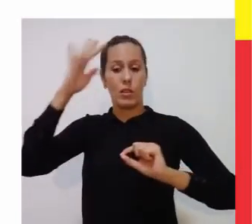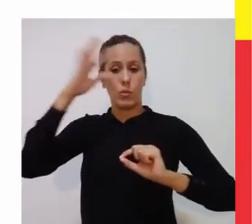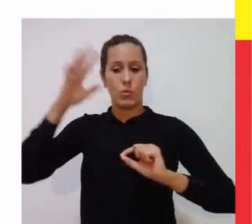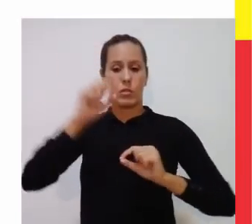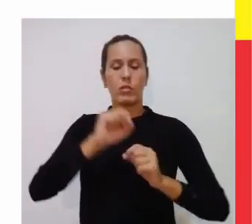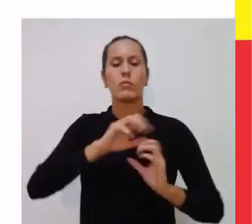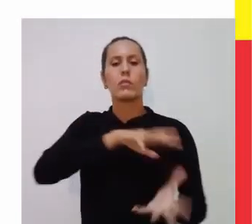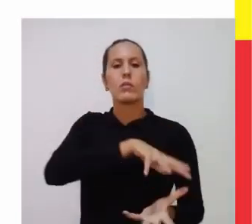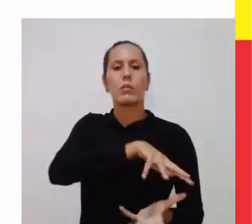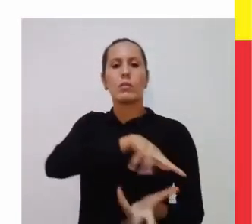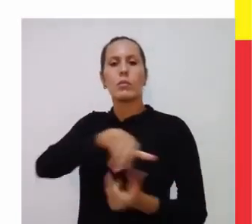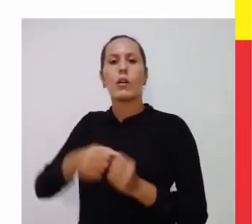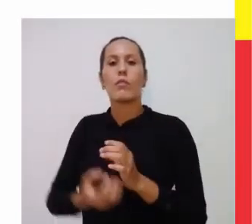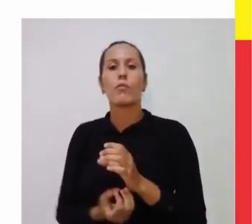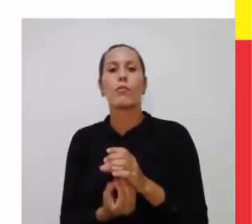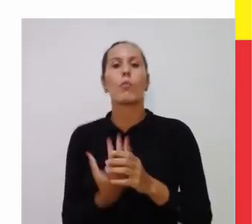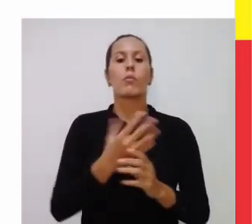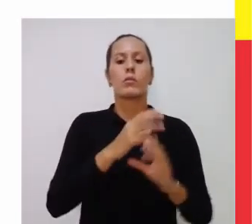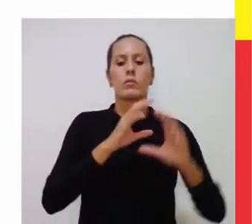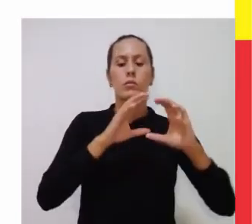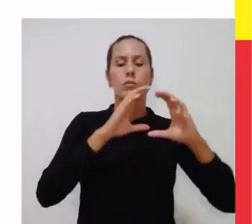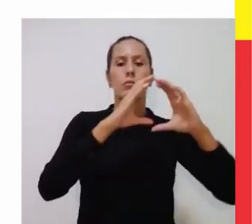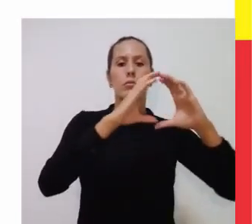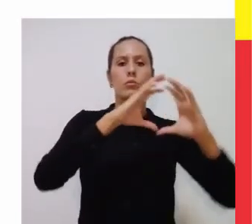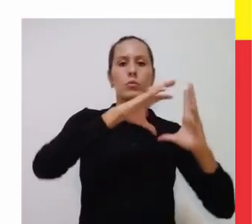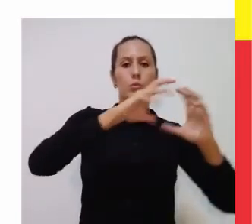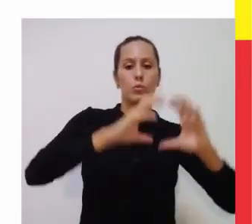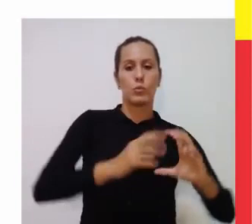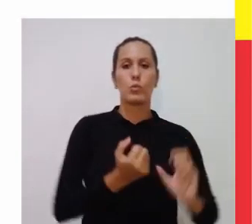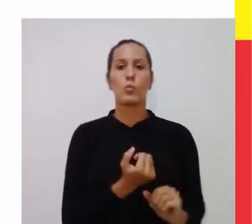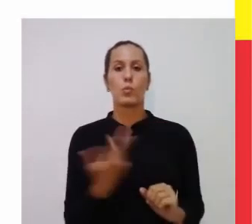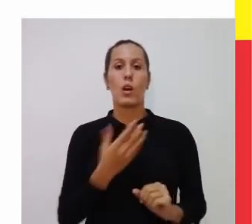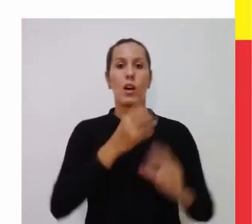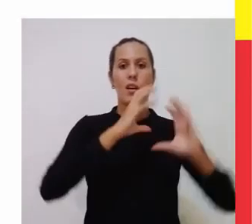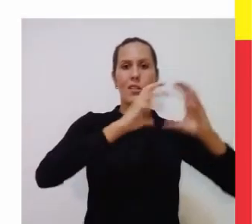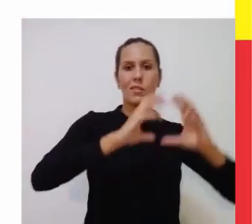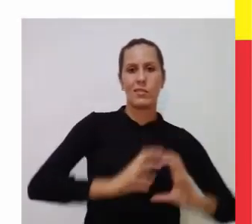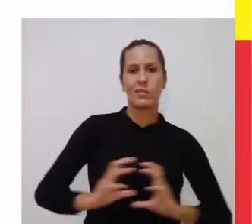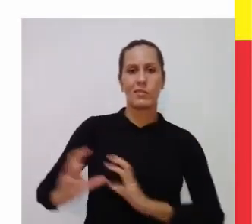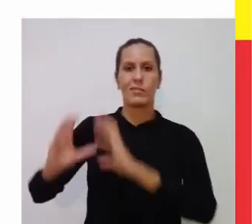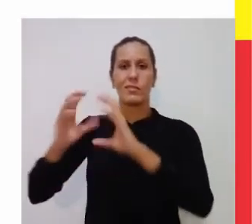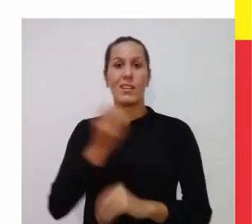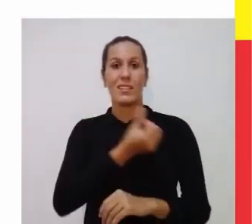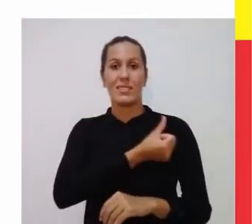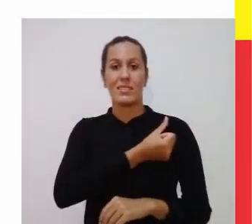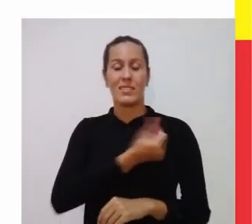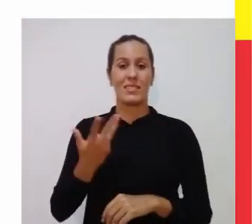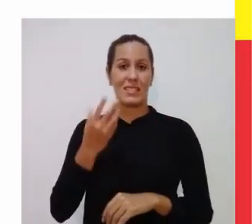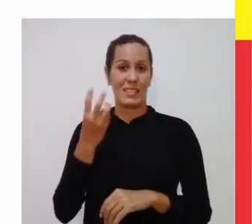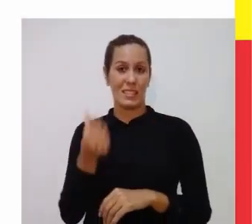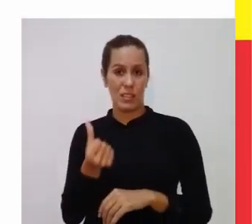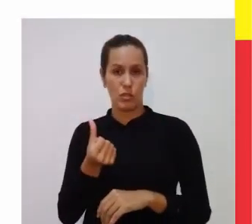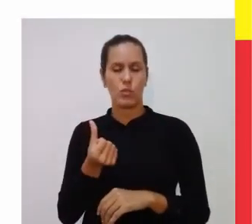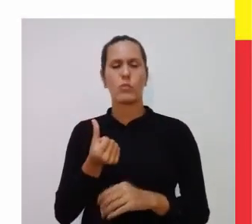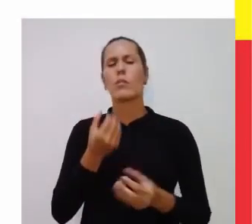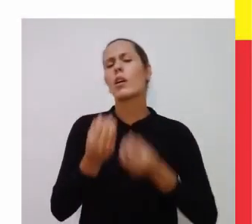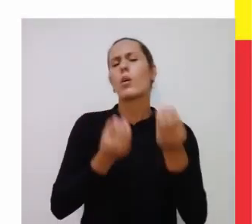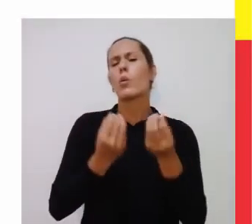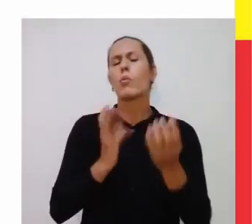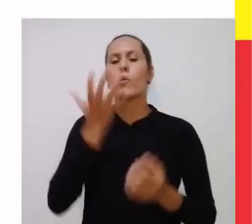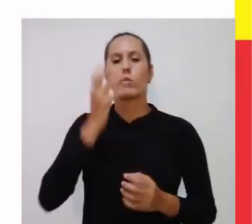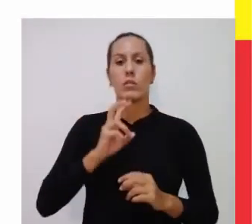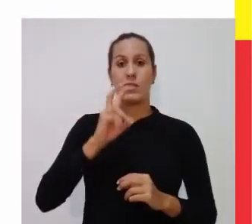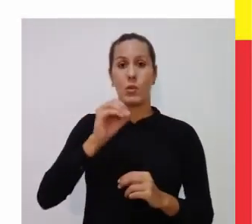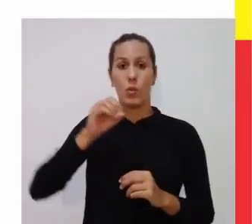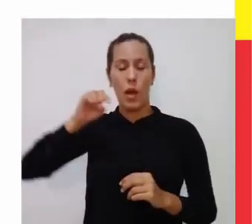certo? Mostra basicamente seis formas de globo terrestre e suas evoluções. Então, como é que funciona?